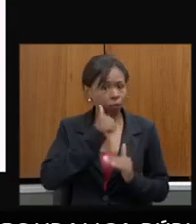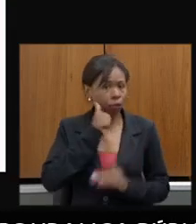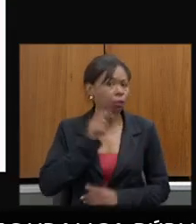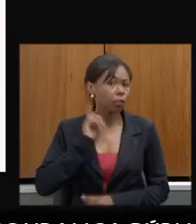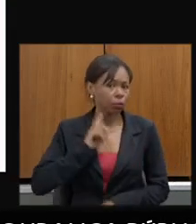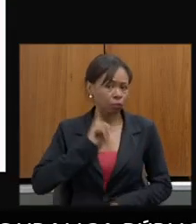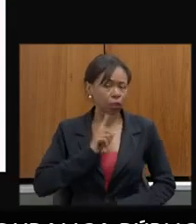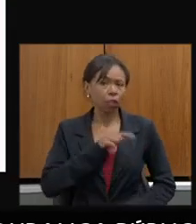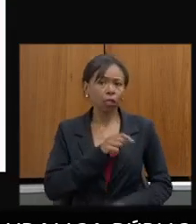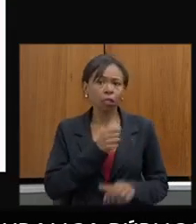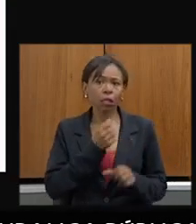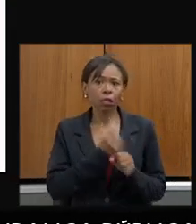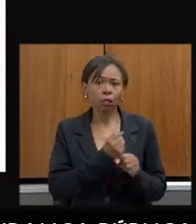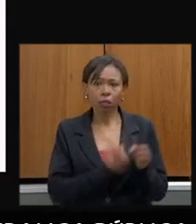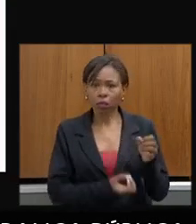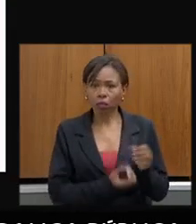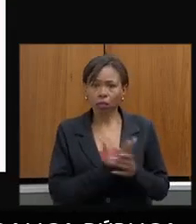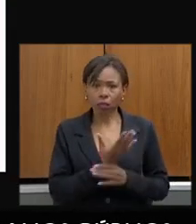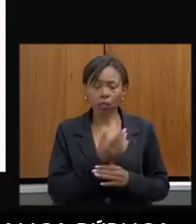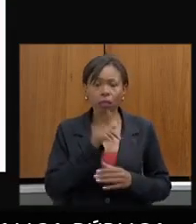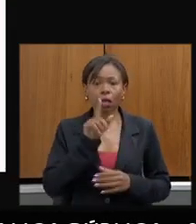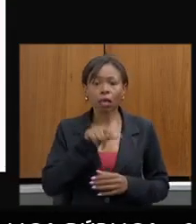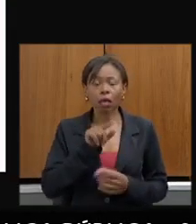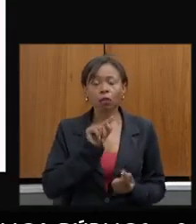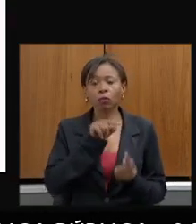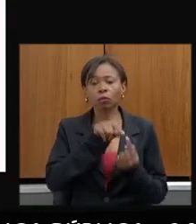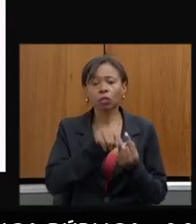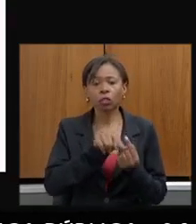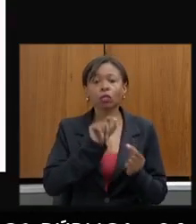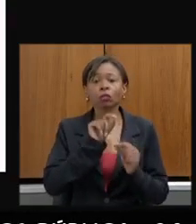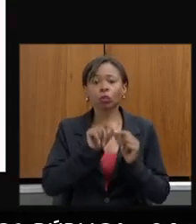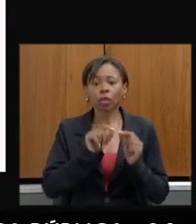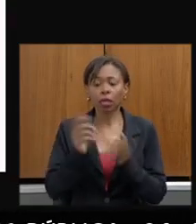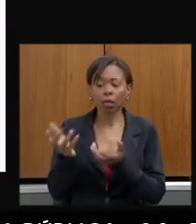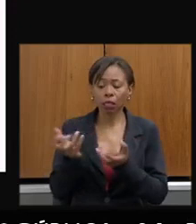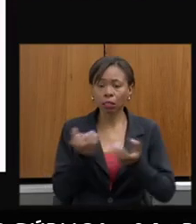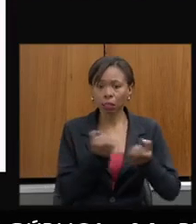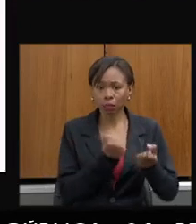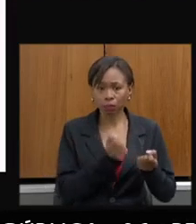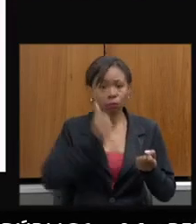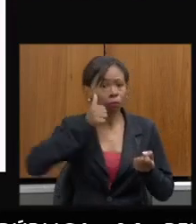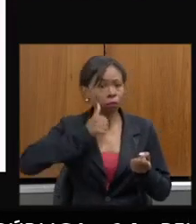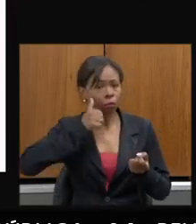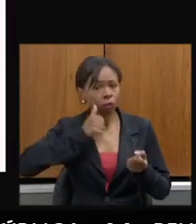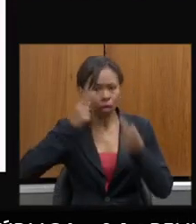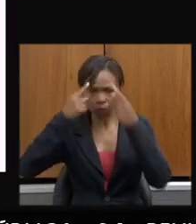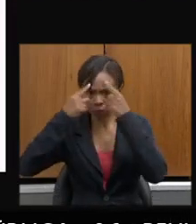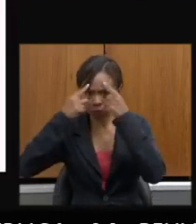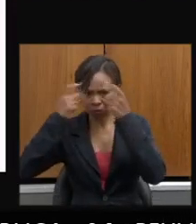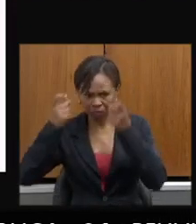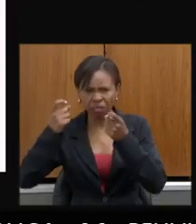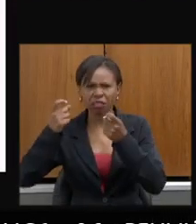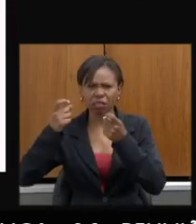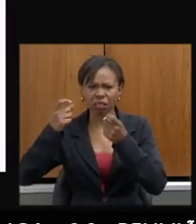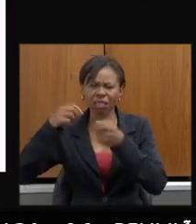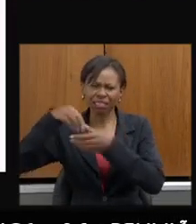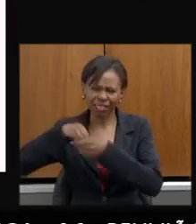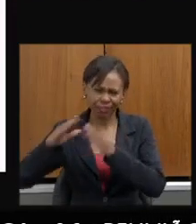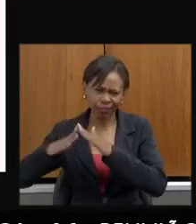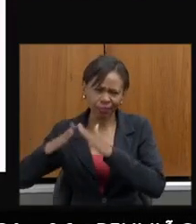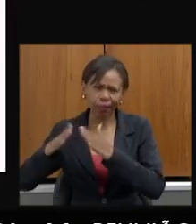objetivo de acolher e te orientar vítimas de violência doméstica e familiar